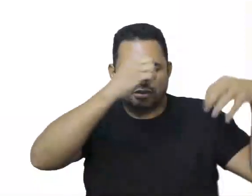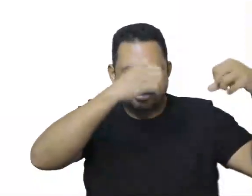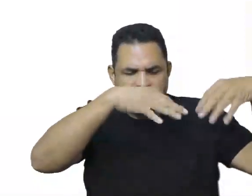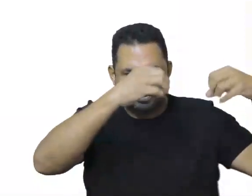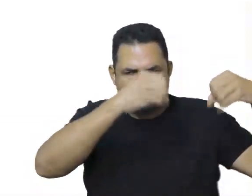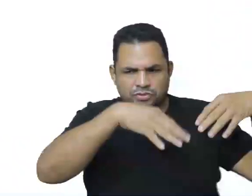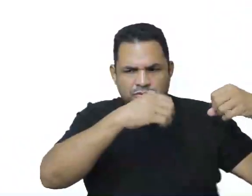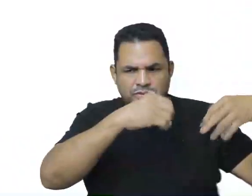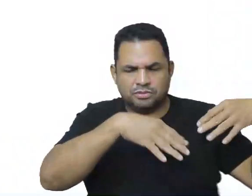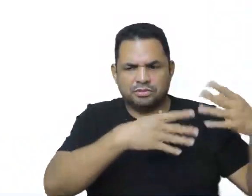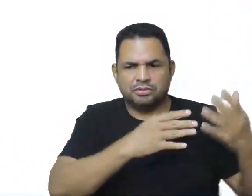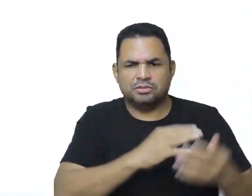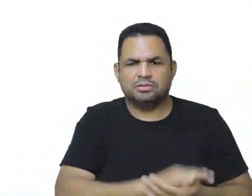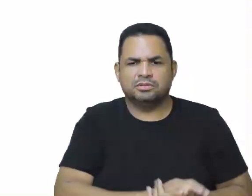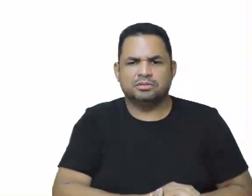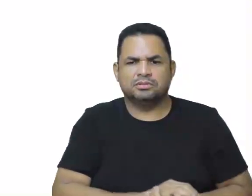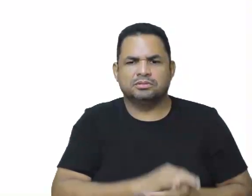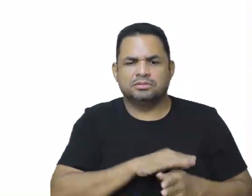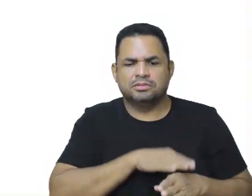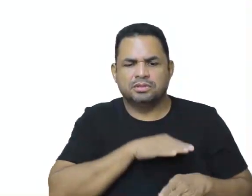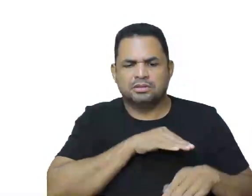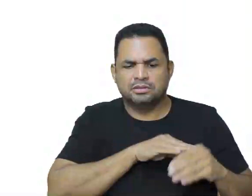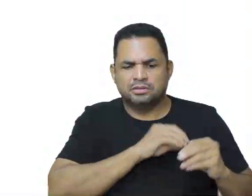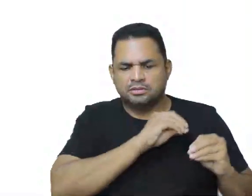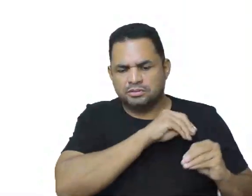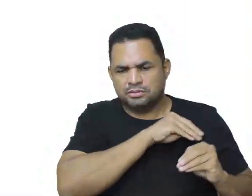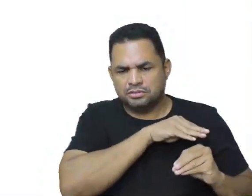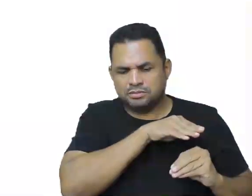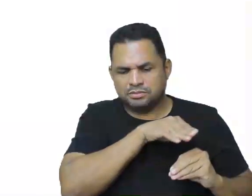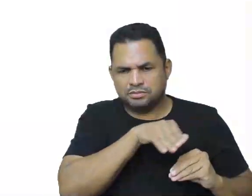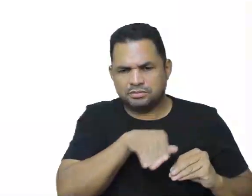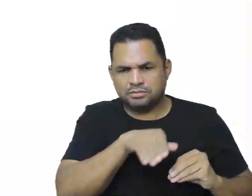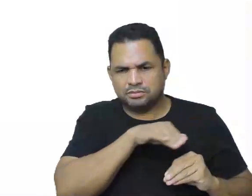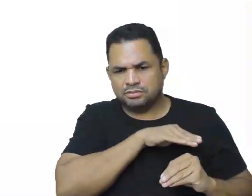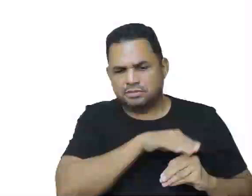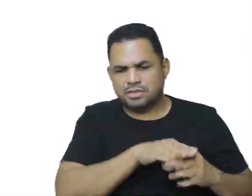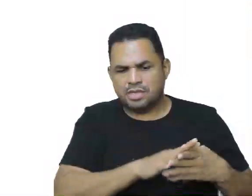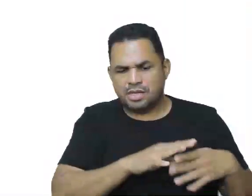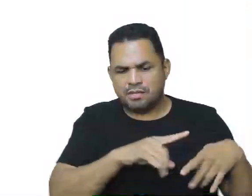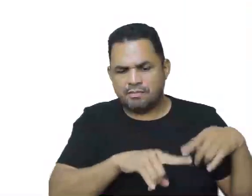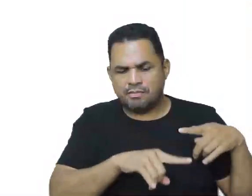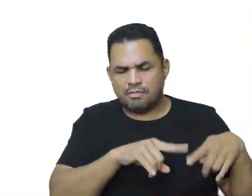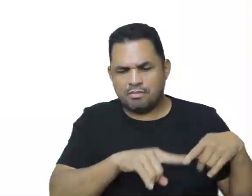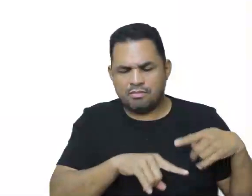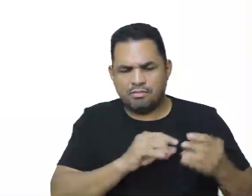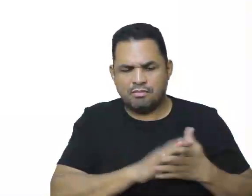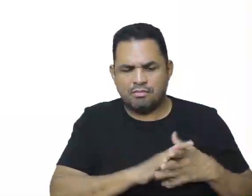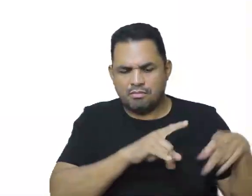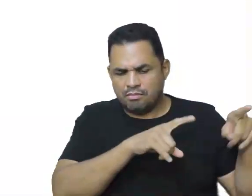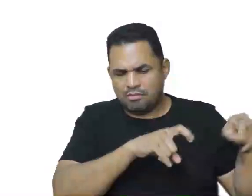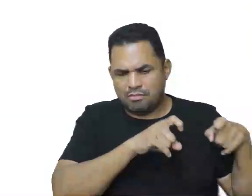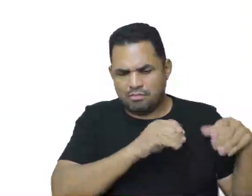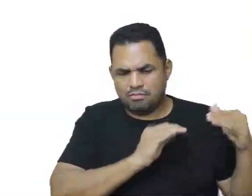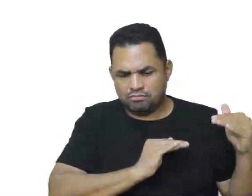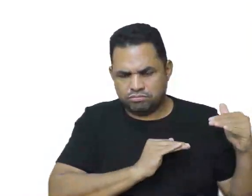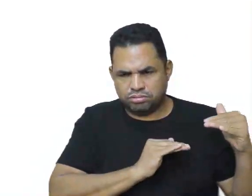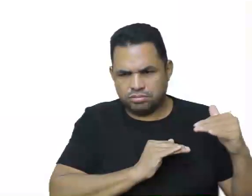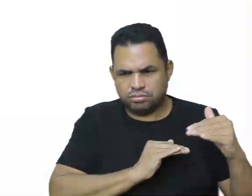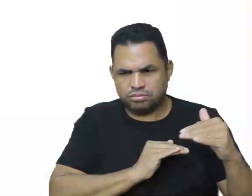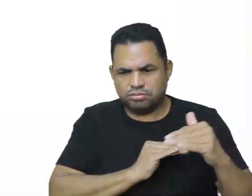aquela área e acaba carregando aqueles materiais da agricultura, muitas das